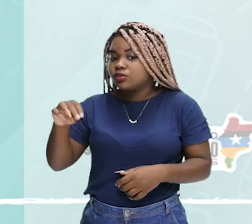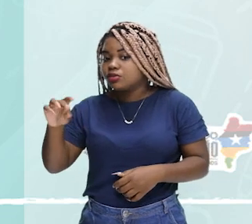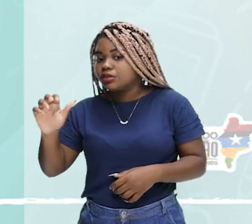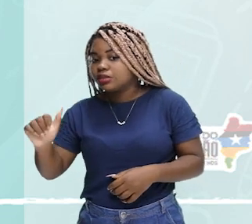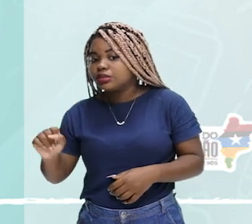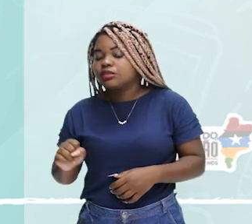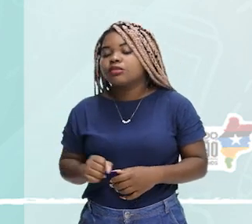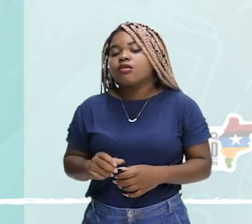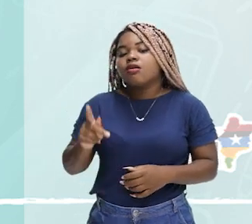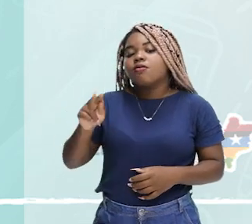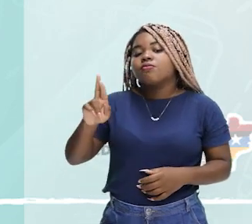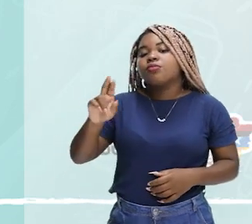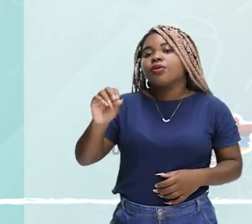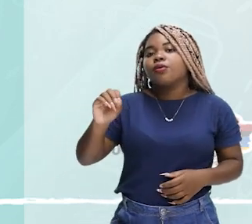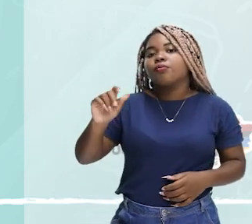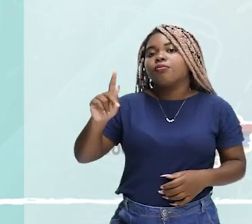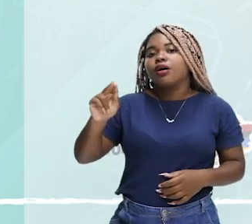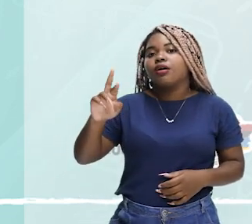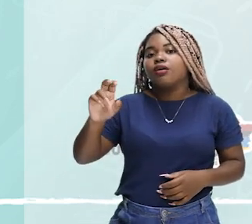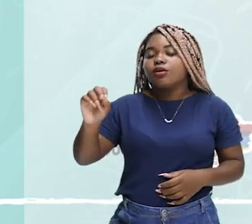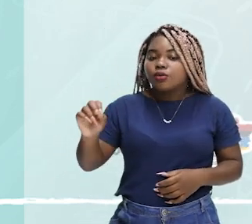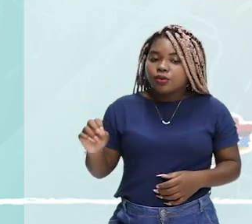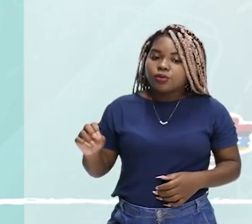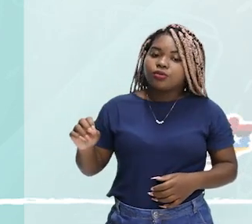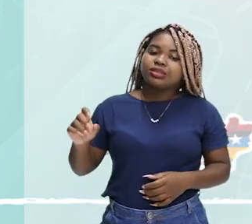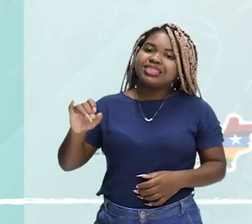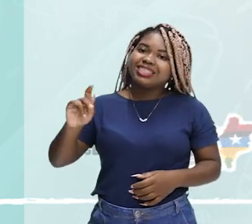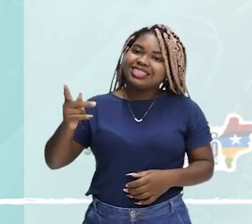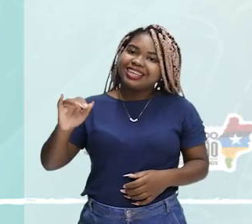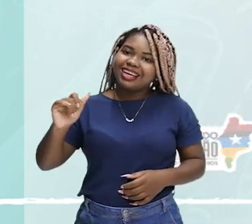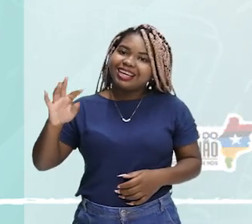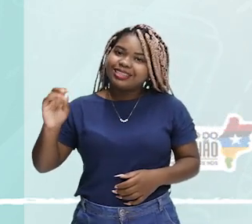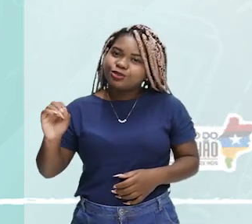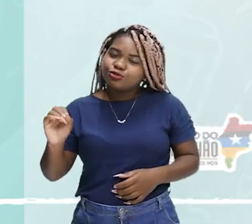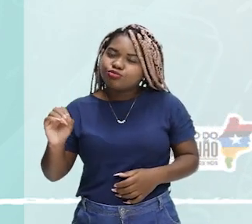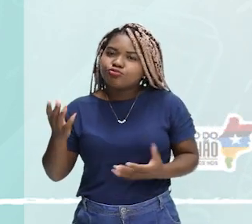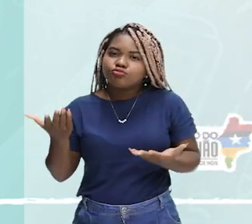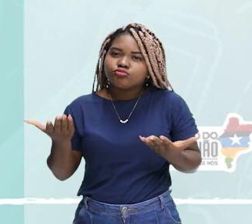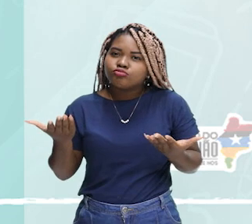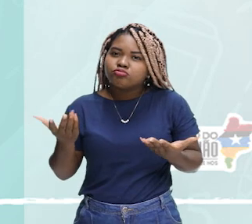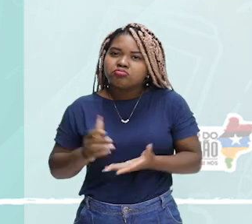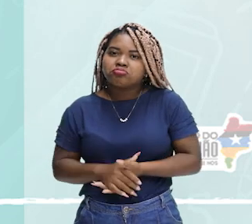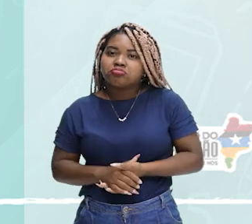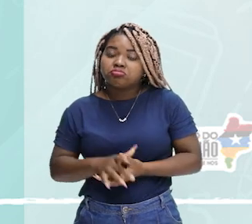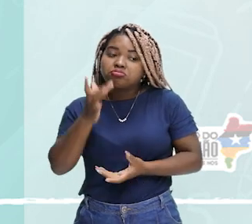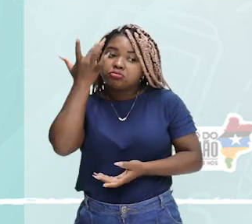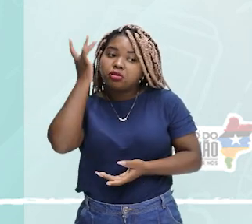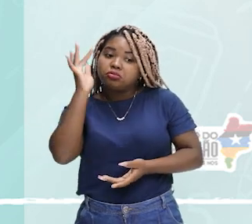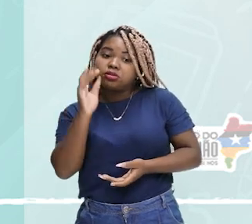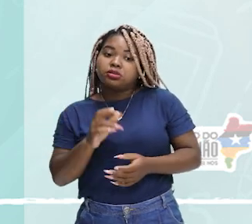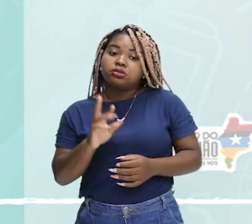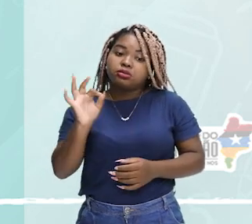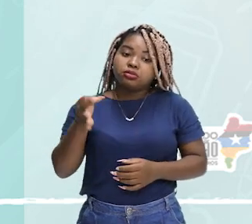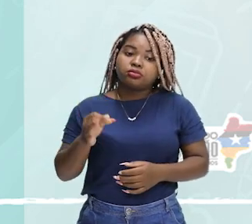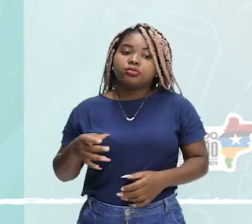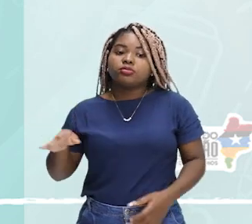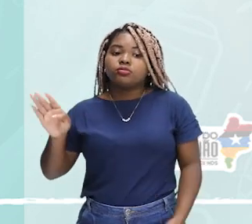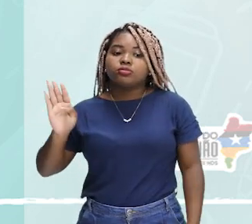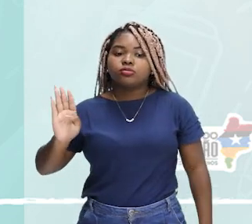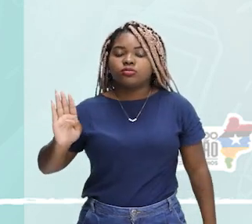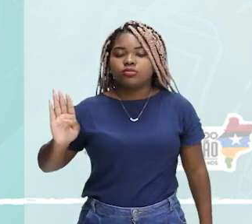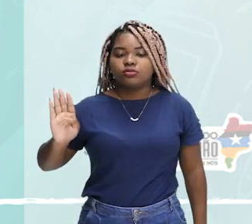aqui proparoxítonas, estou vendo hiato, então não sei se seguiu a mesma regra.